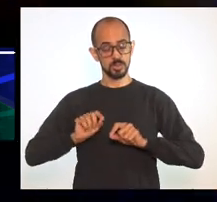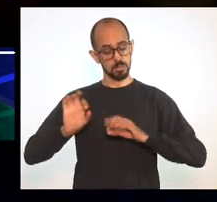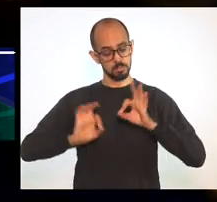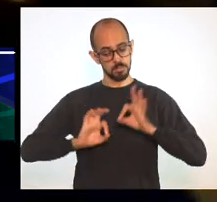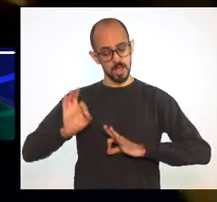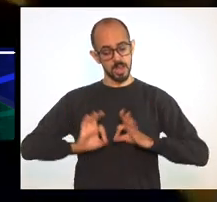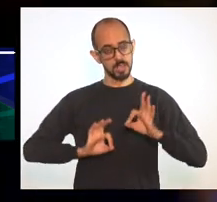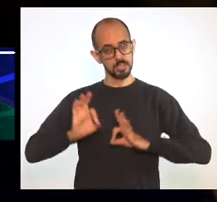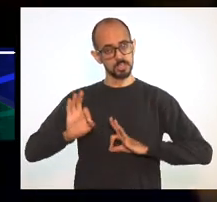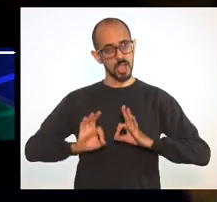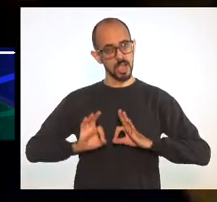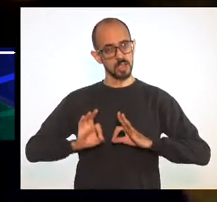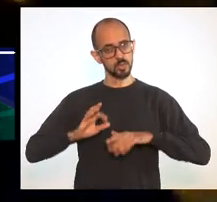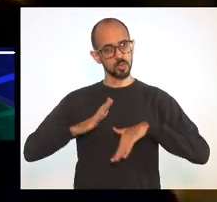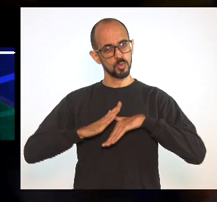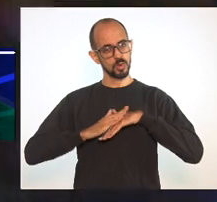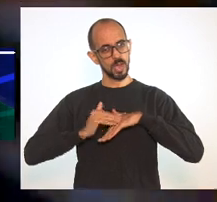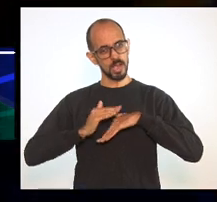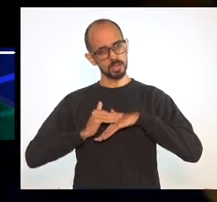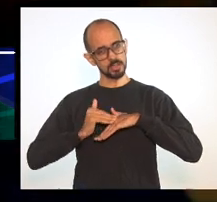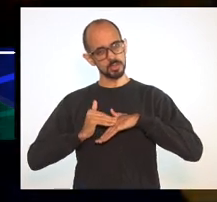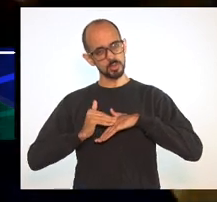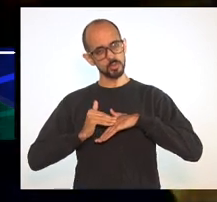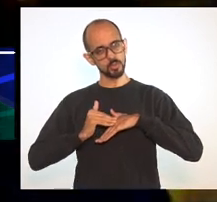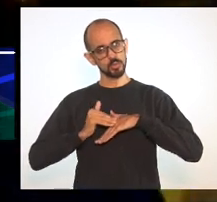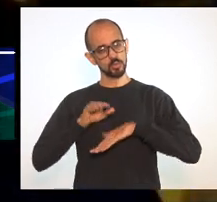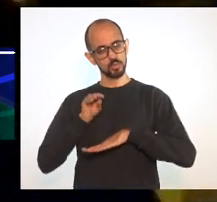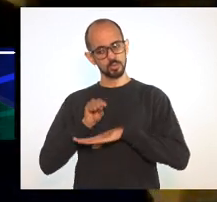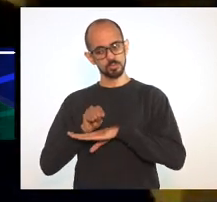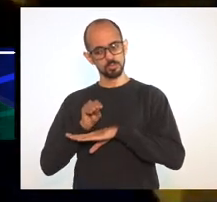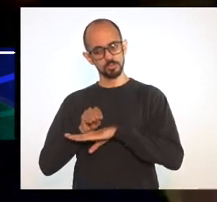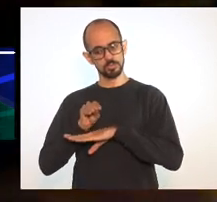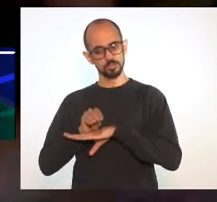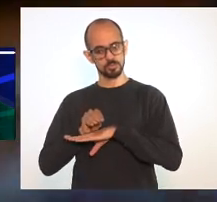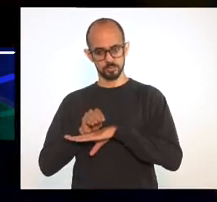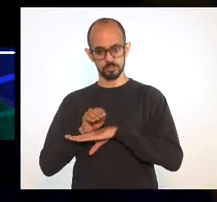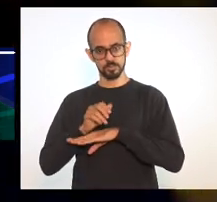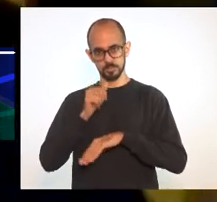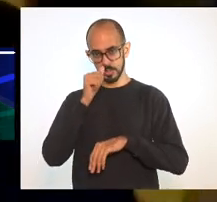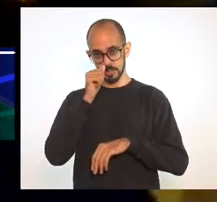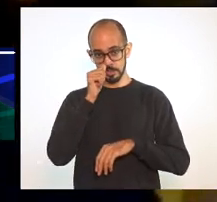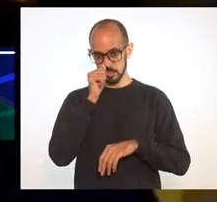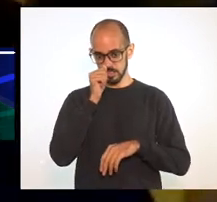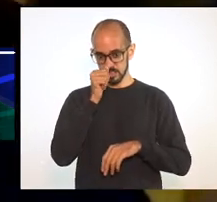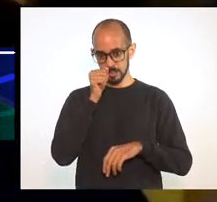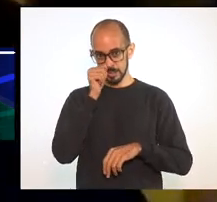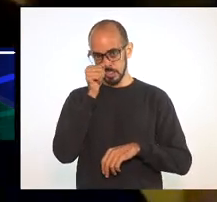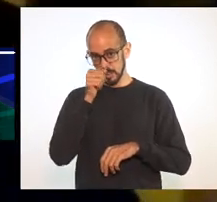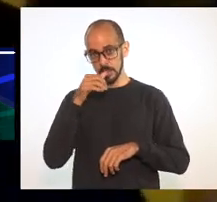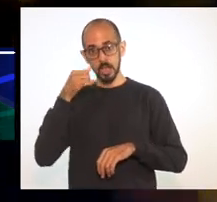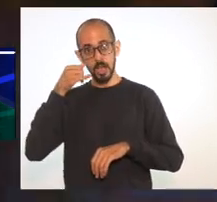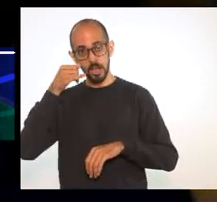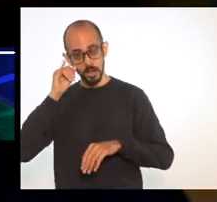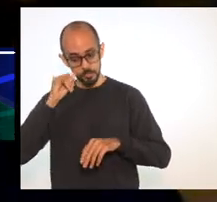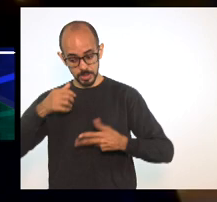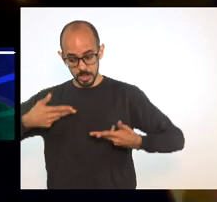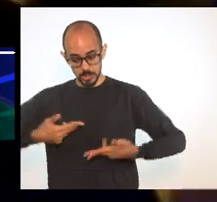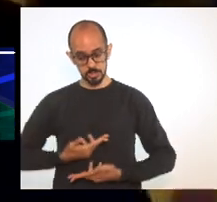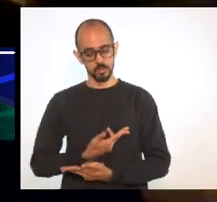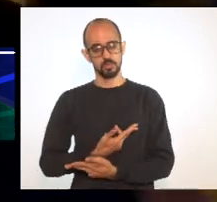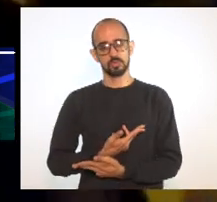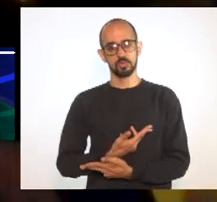planejado com todo carinho, com toda assistência, para ser exatamente assim. Ter um mínimo de intervenção cirúrgica, a não